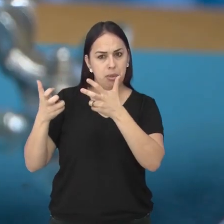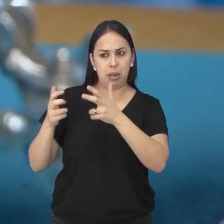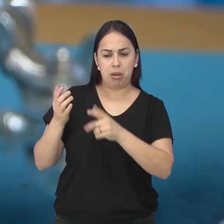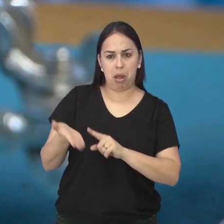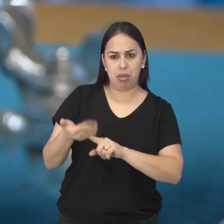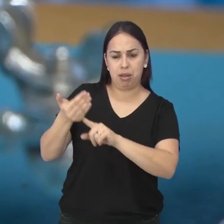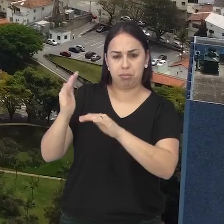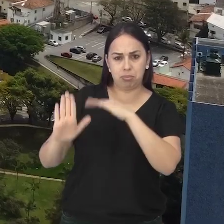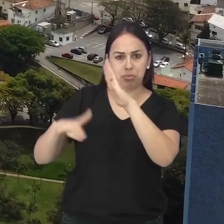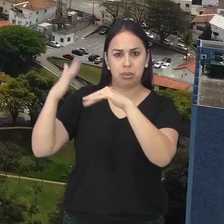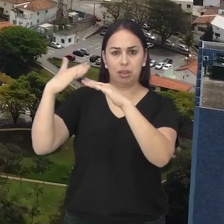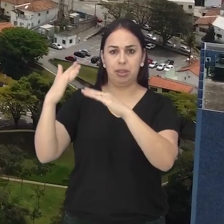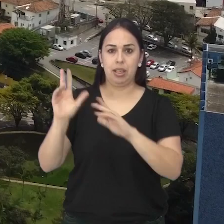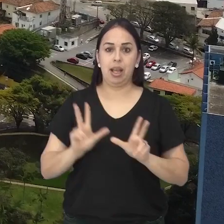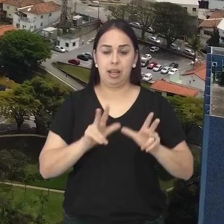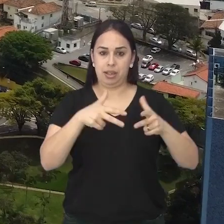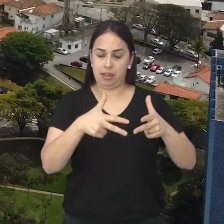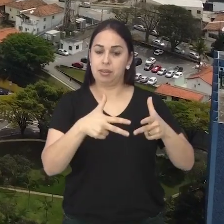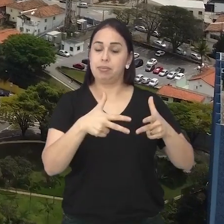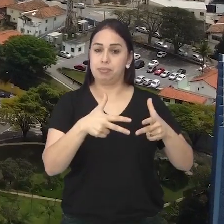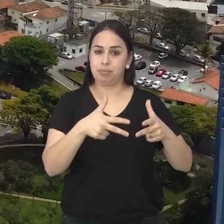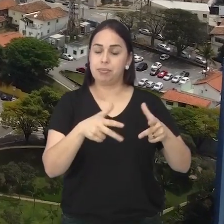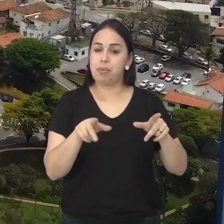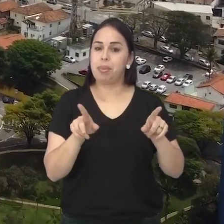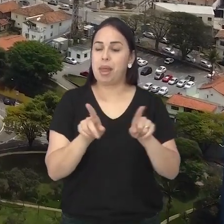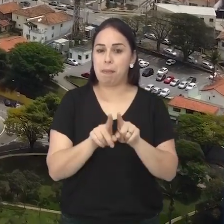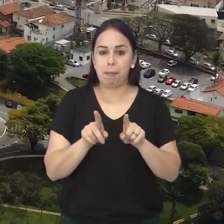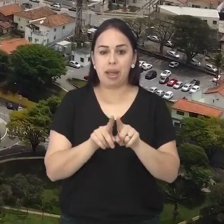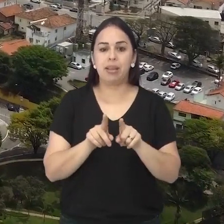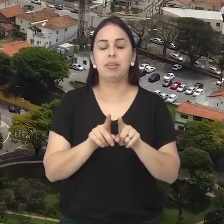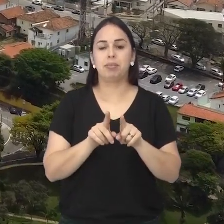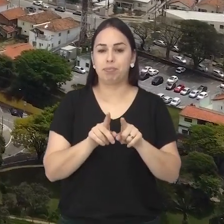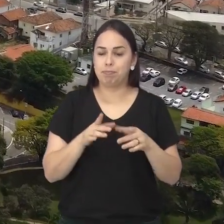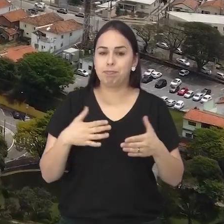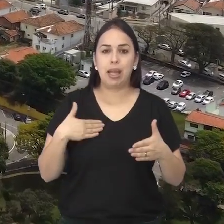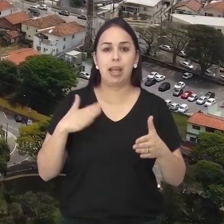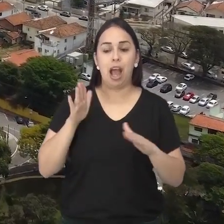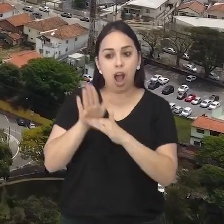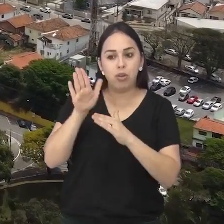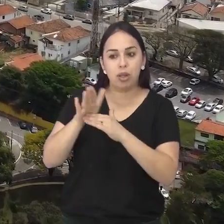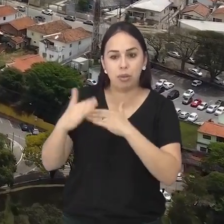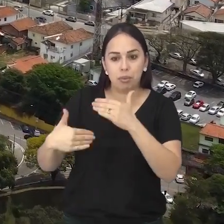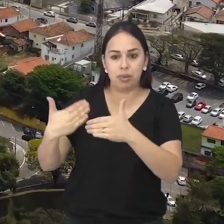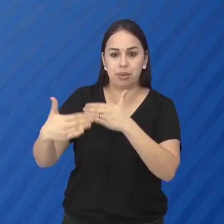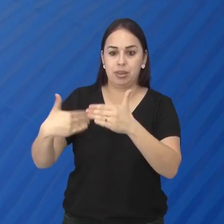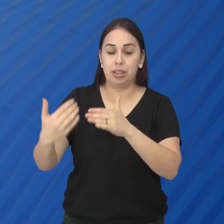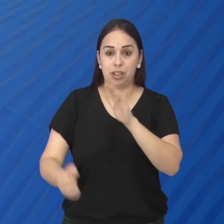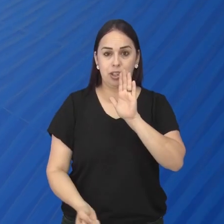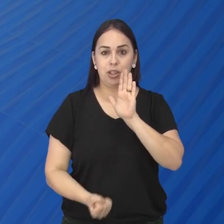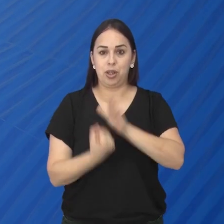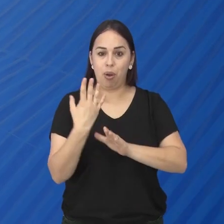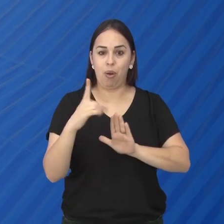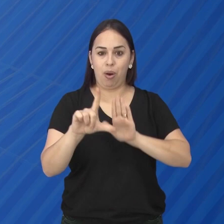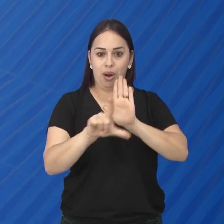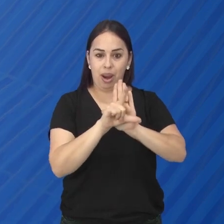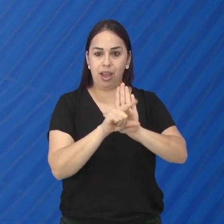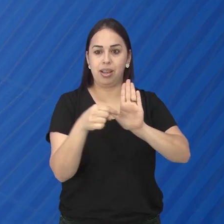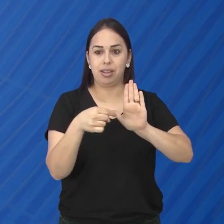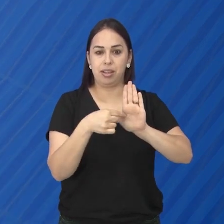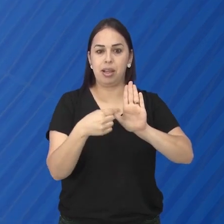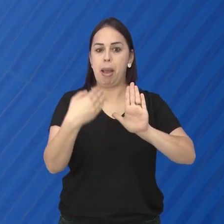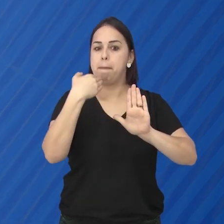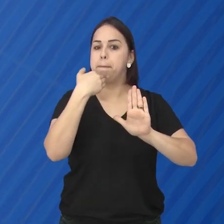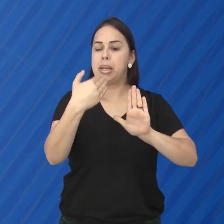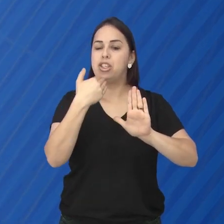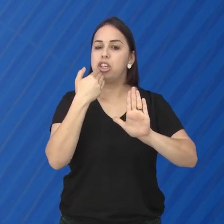da tecnologia, a Câmara Municipal de São José dos Campos também tem feito parte deste processo, por meio da criação de leis